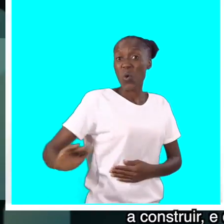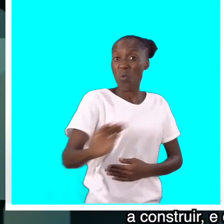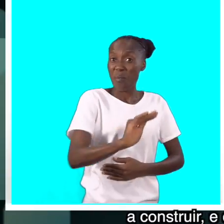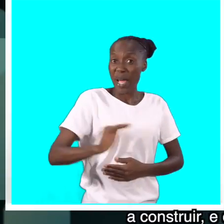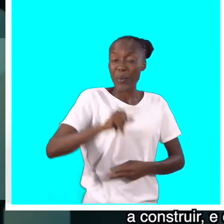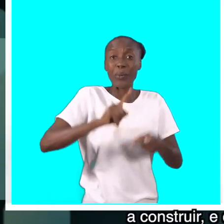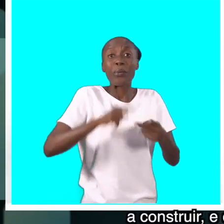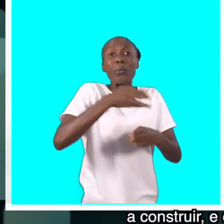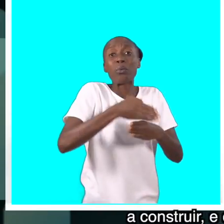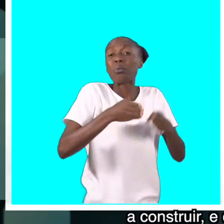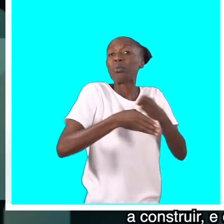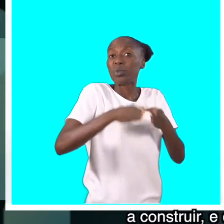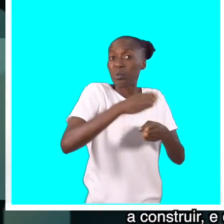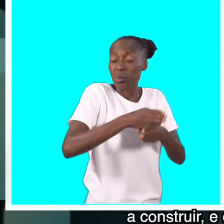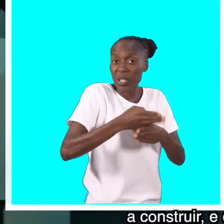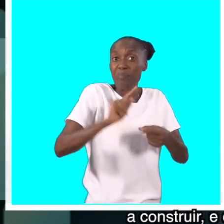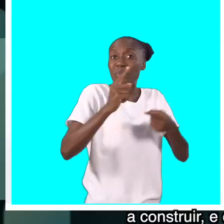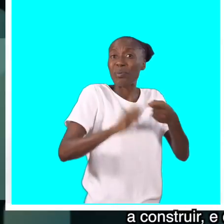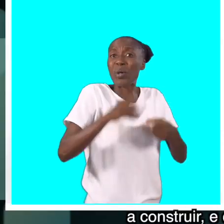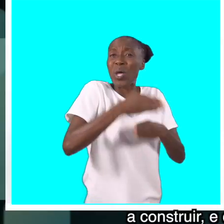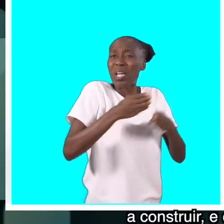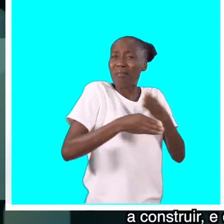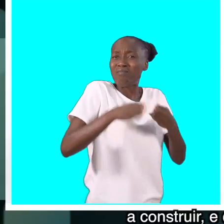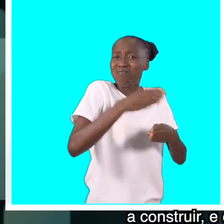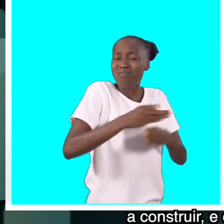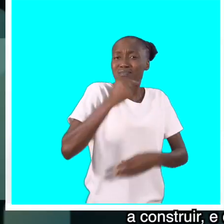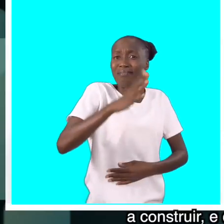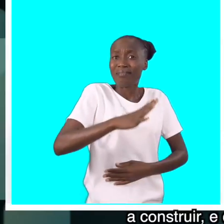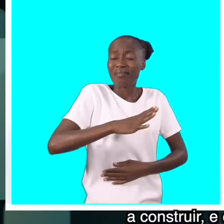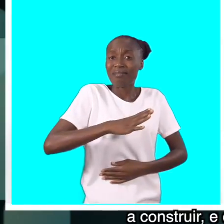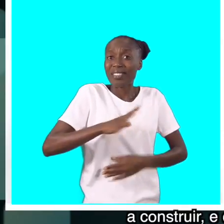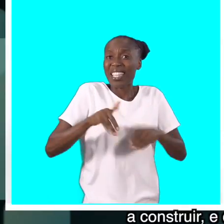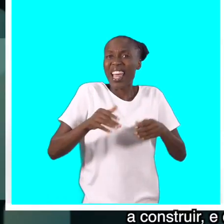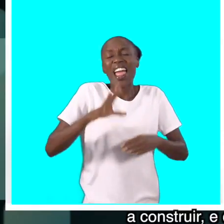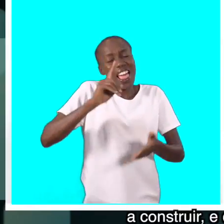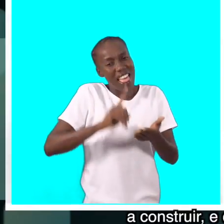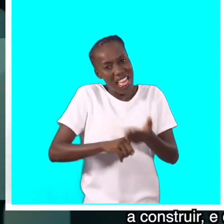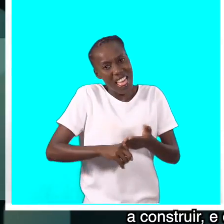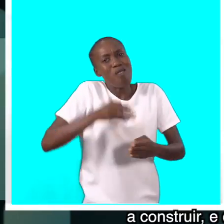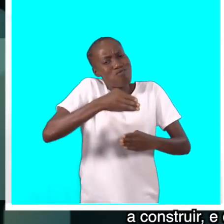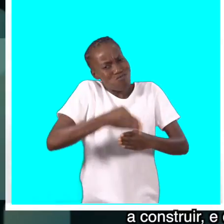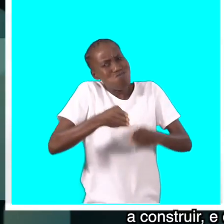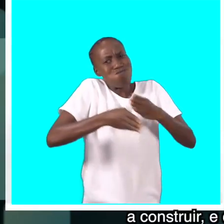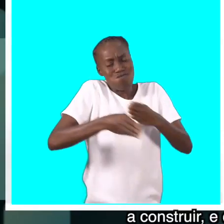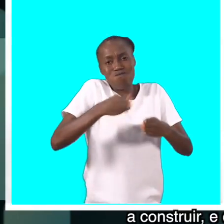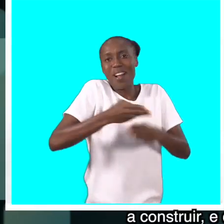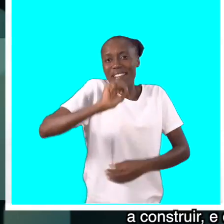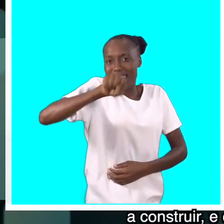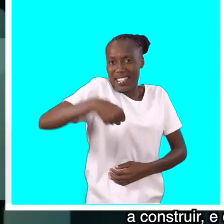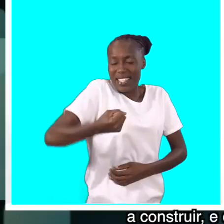a construir. Primeiro, como foi uma obra que estávamos a... Ainda é uma obra, por enquanto.